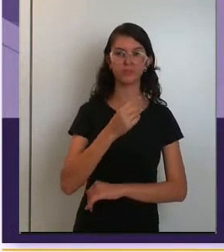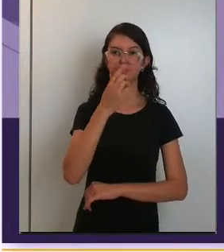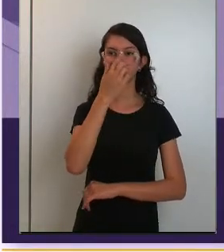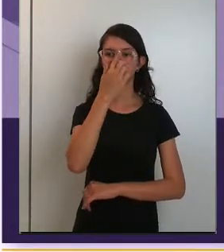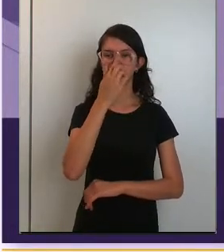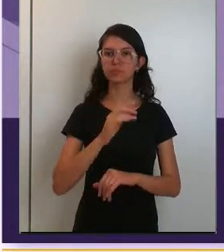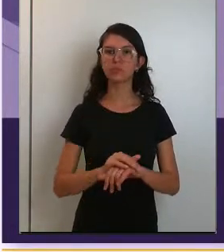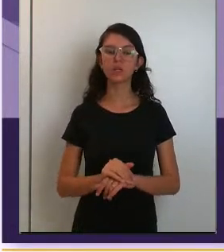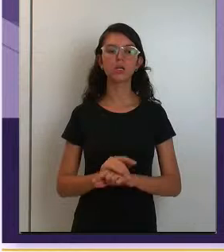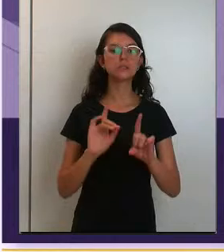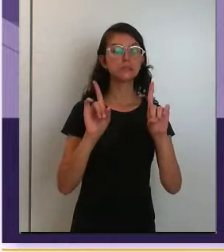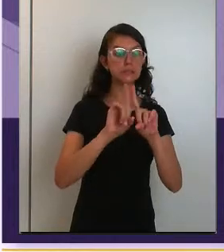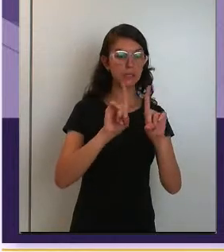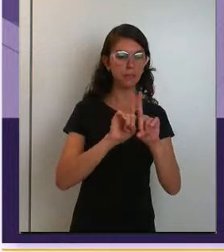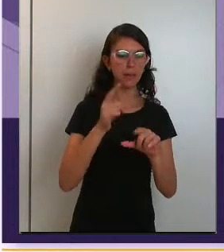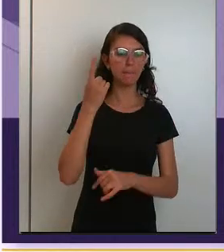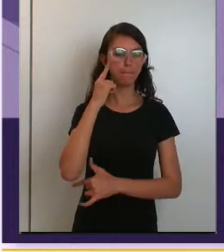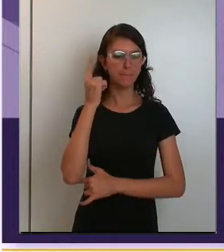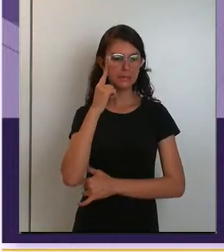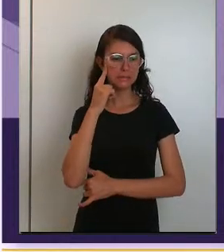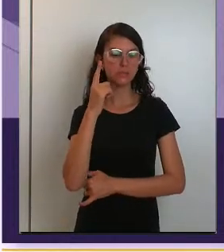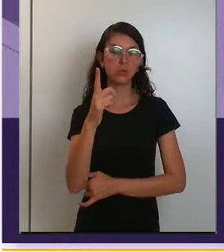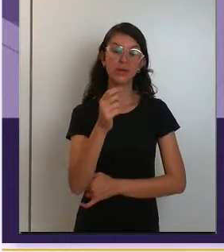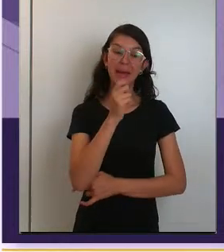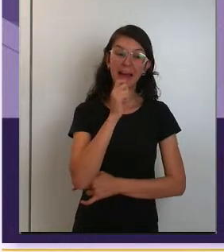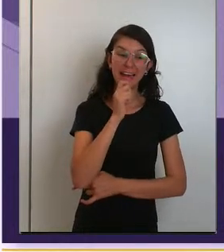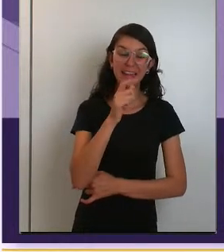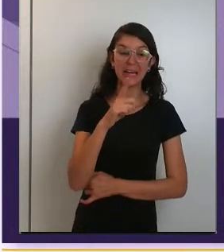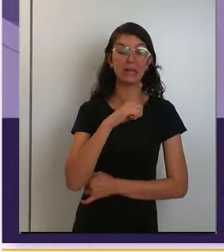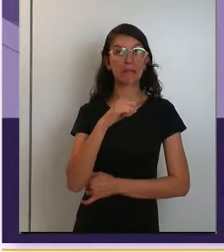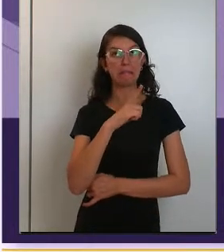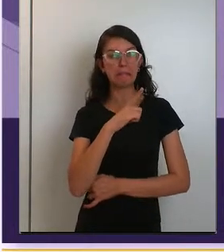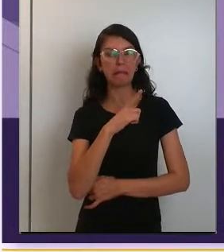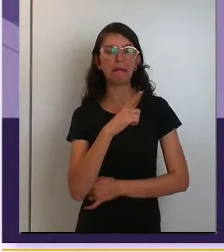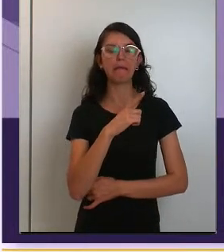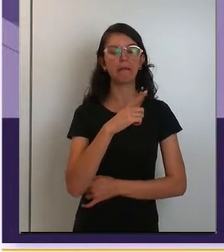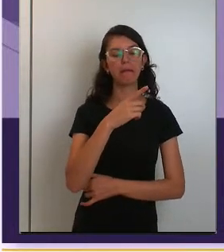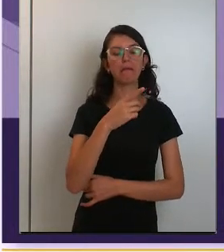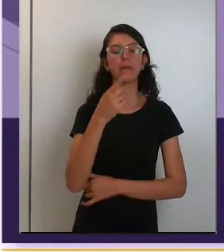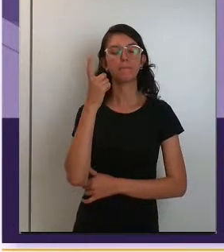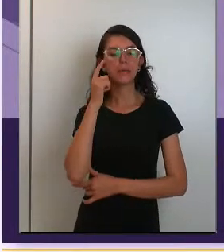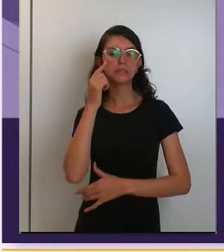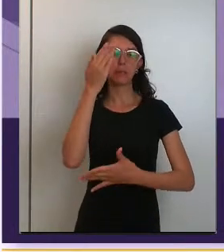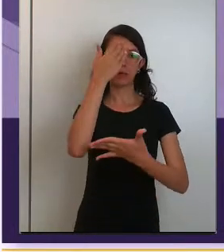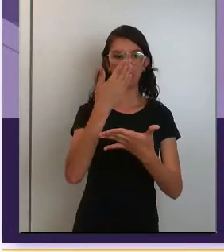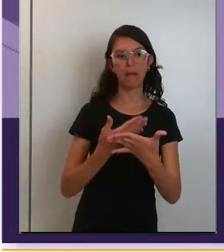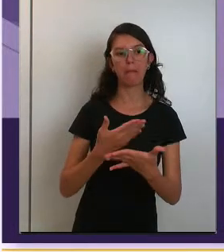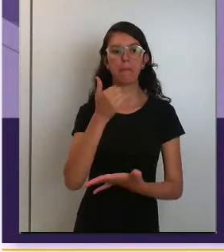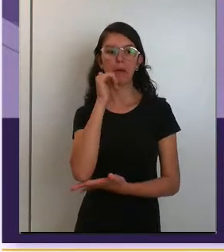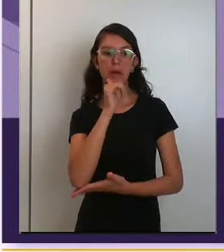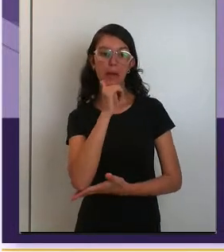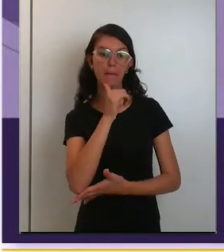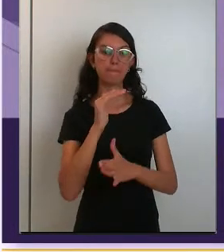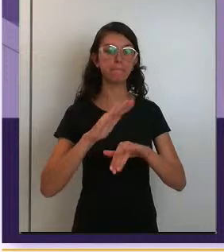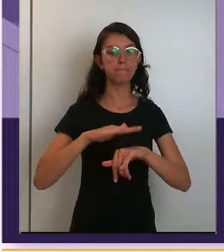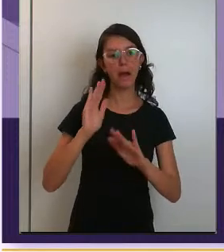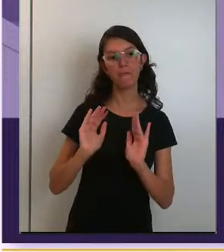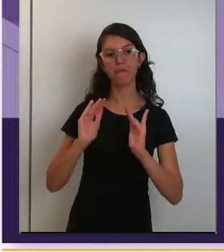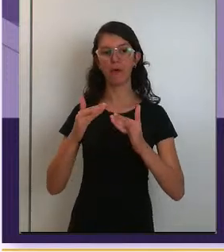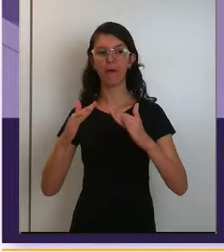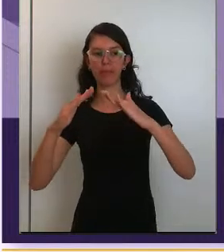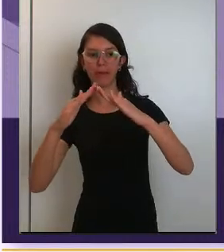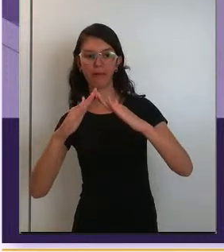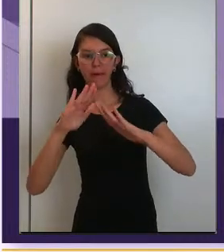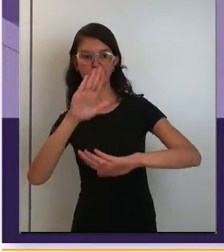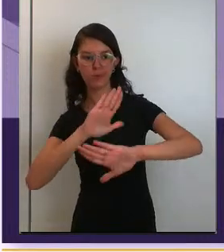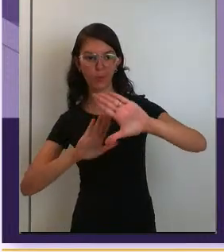Além disso, considerando que ainda existe hoje uma crença muito forte de que as mulheres são mais inclinadas a tarefas domésticas e